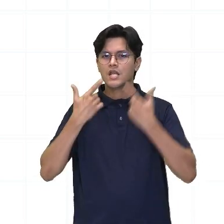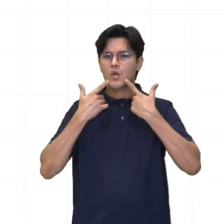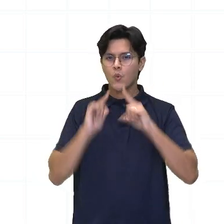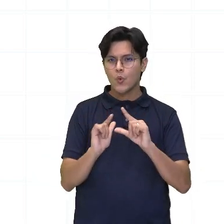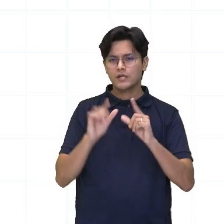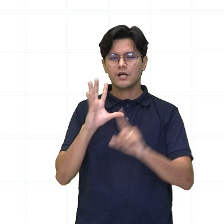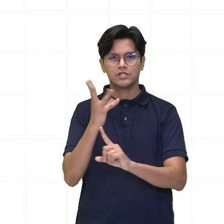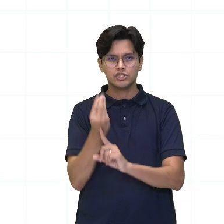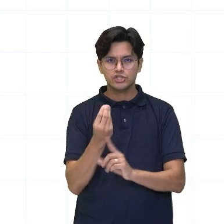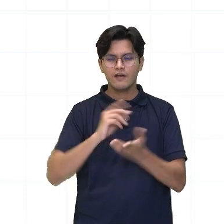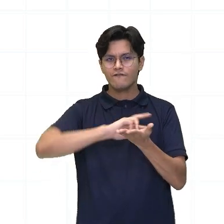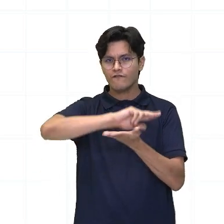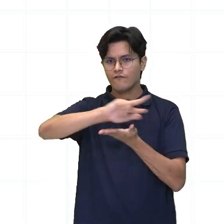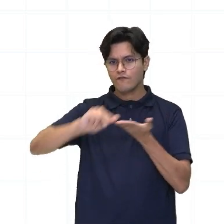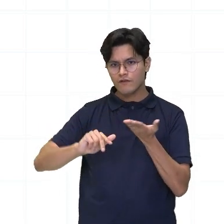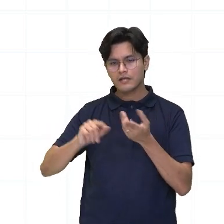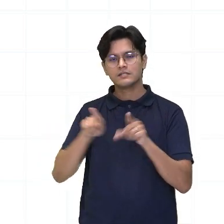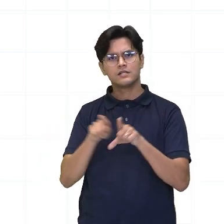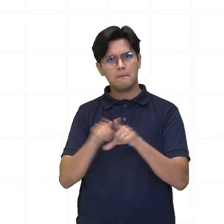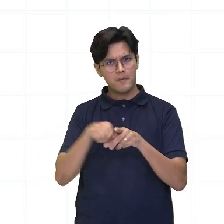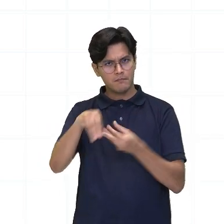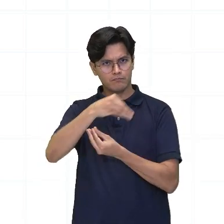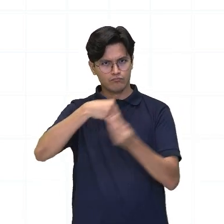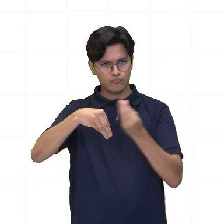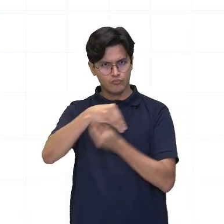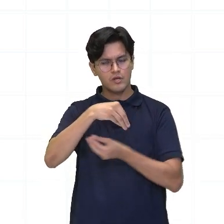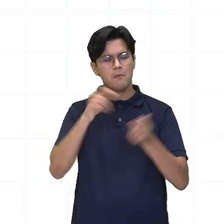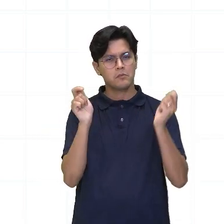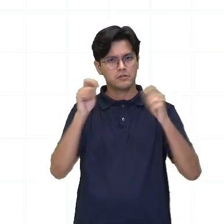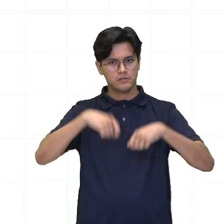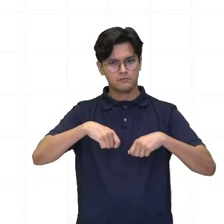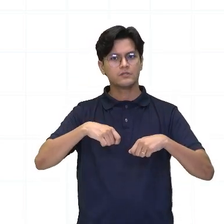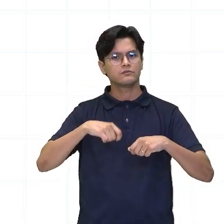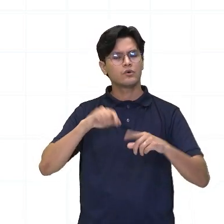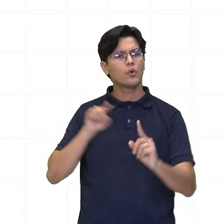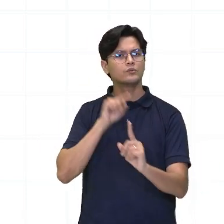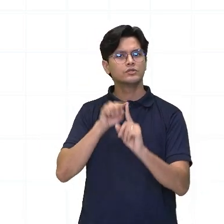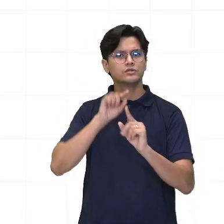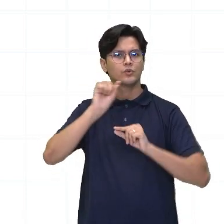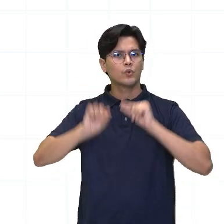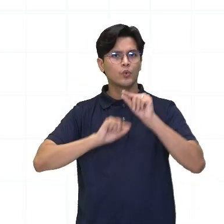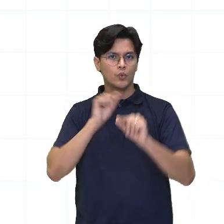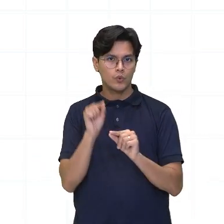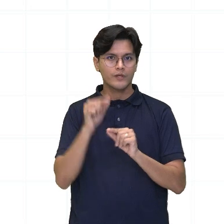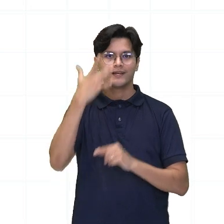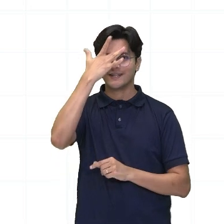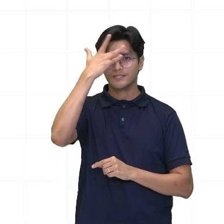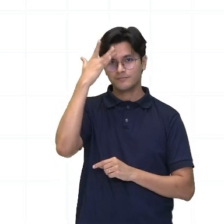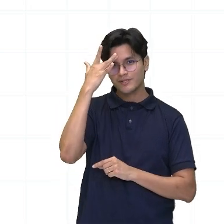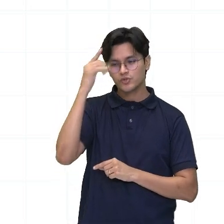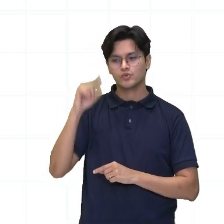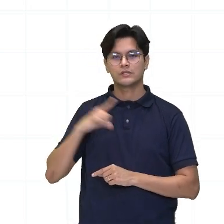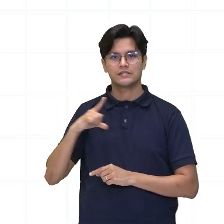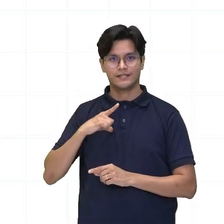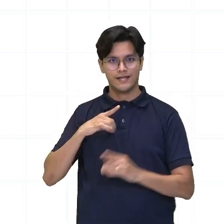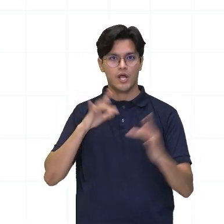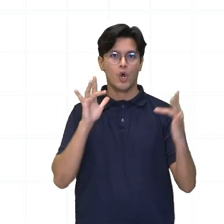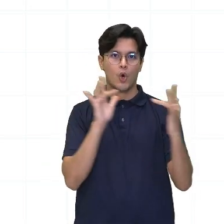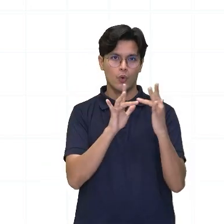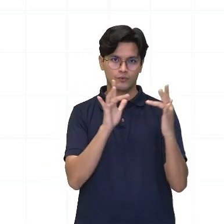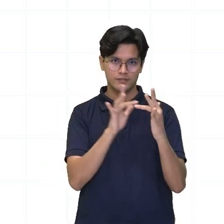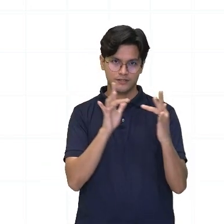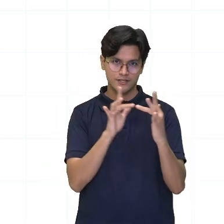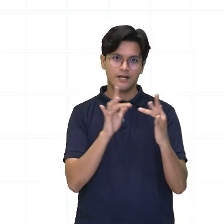entre elas. O objetivo é que as pessoas tenham contato com as obras de arte através de choque